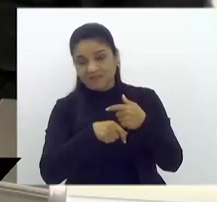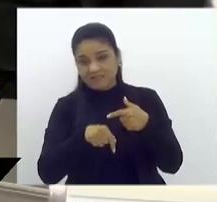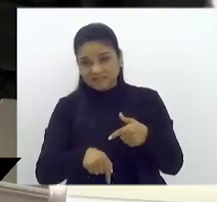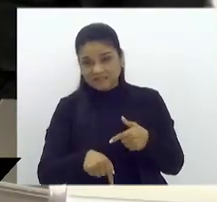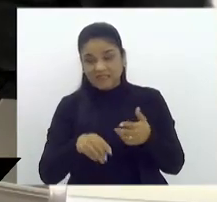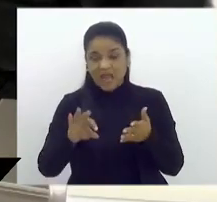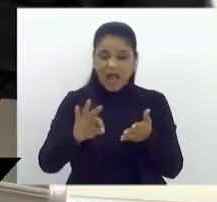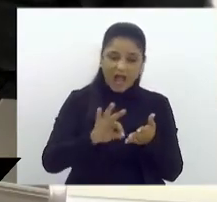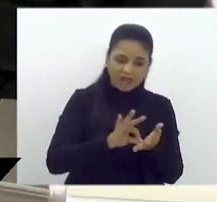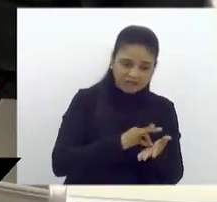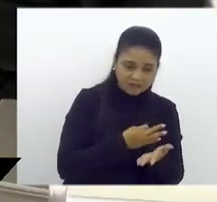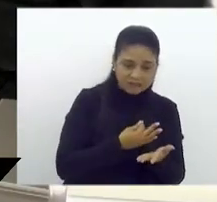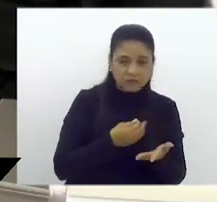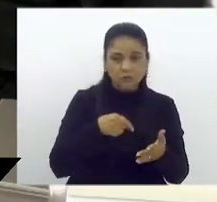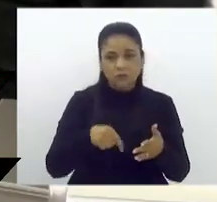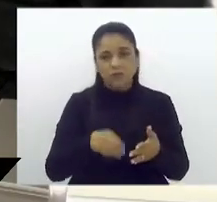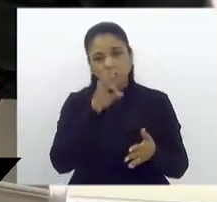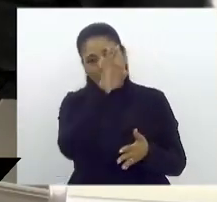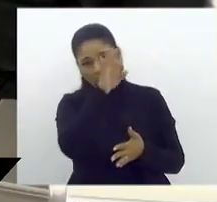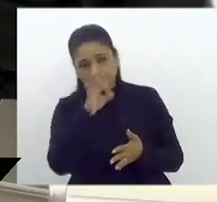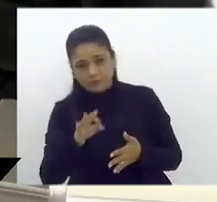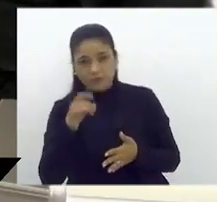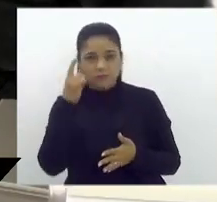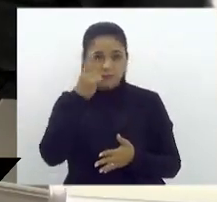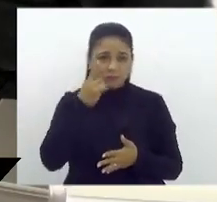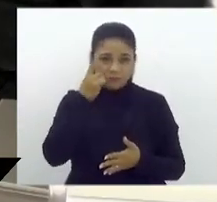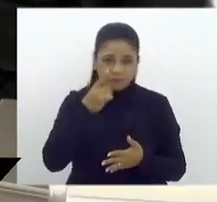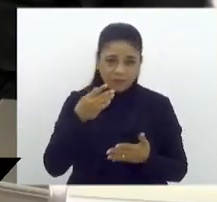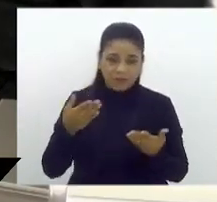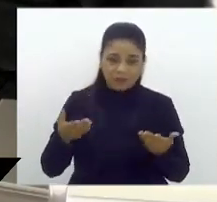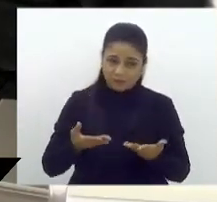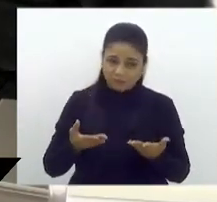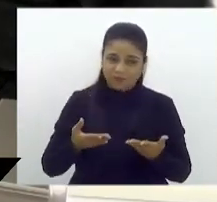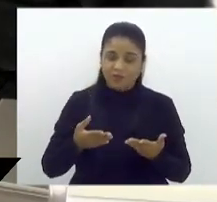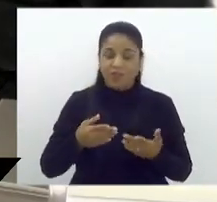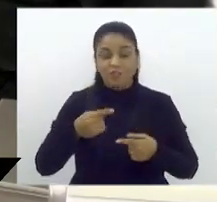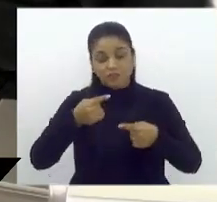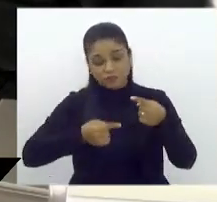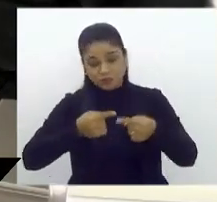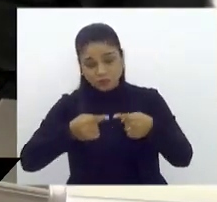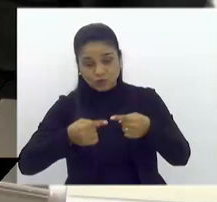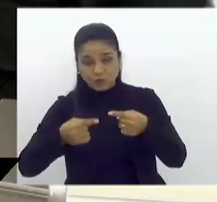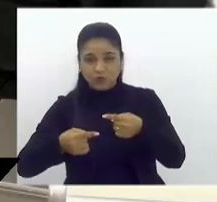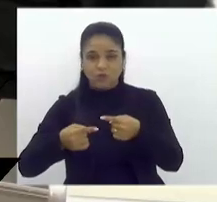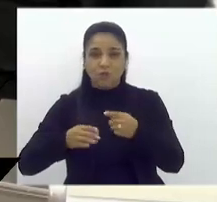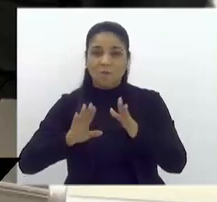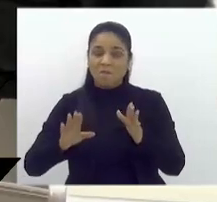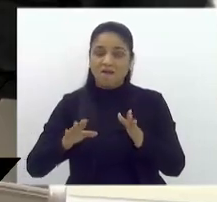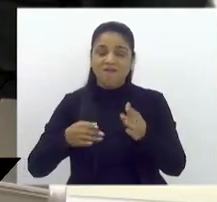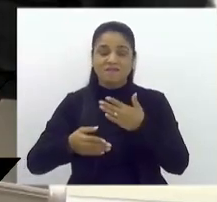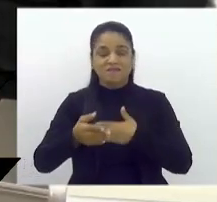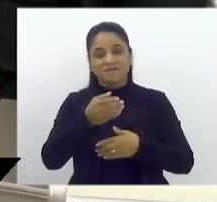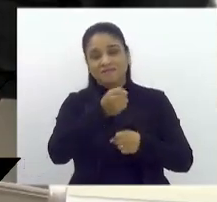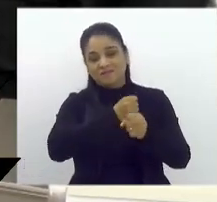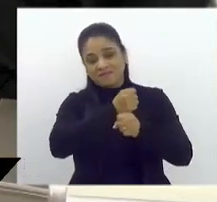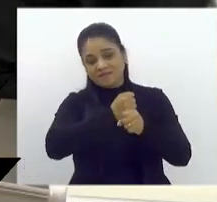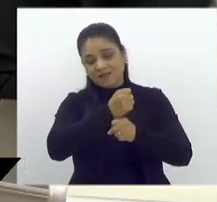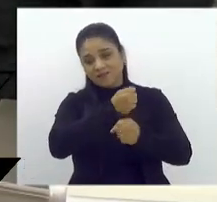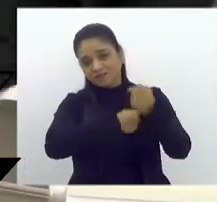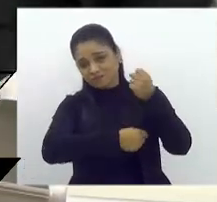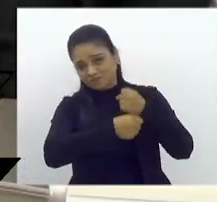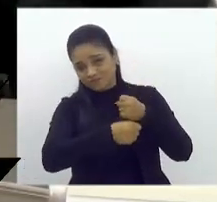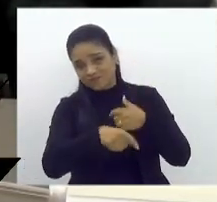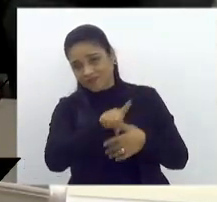tivesse assinatura de um percentual de deputados e deputadas, poderia ser rediscutido no ano anterior, mas nem da legislatura é. E